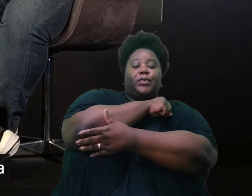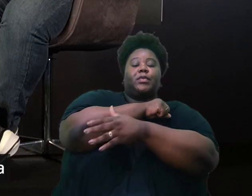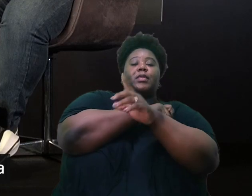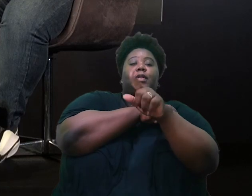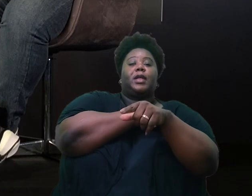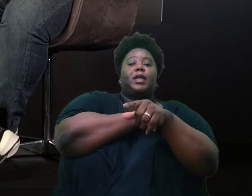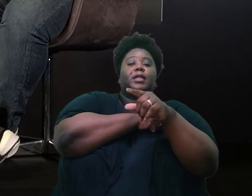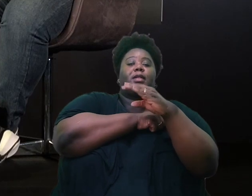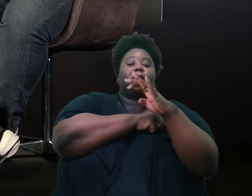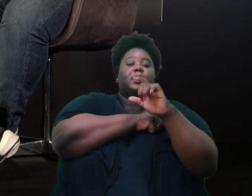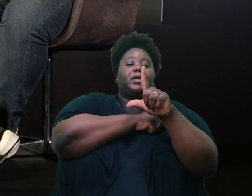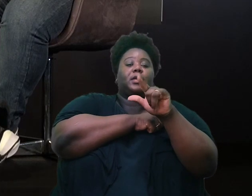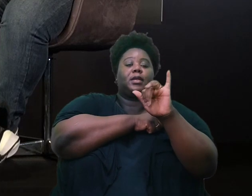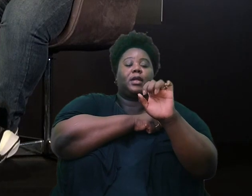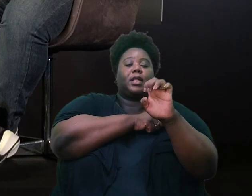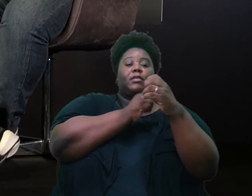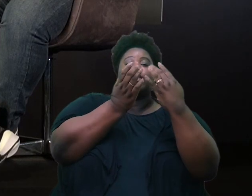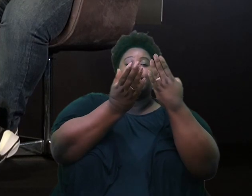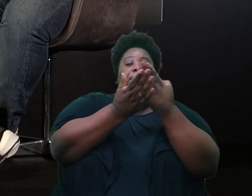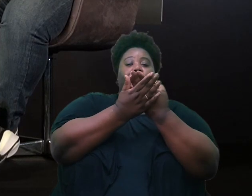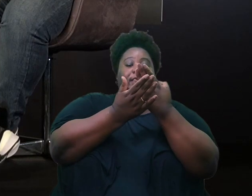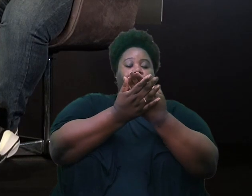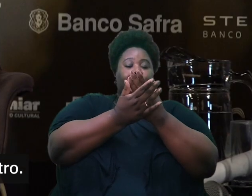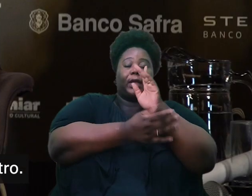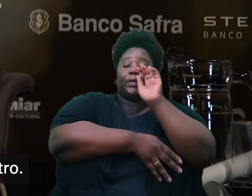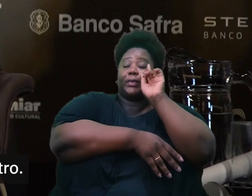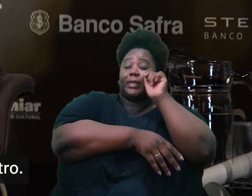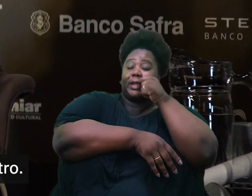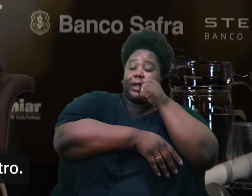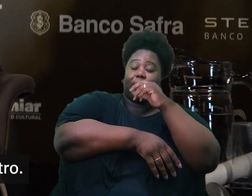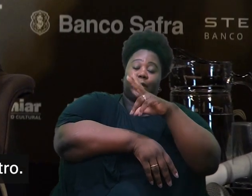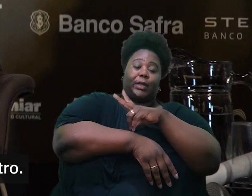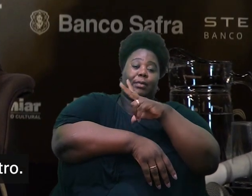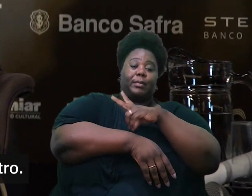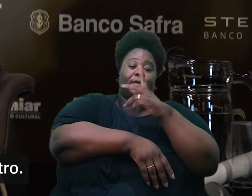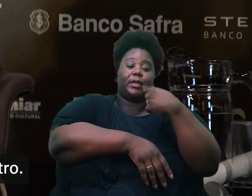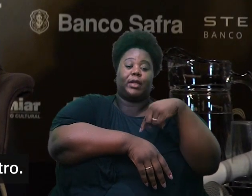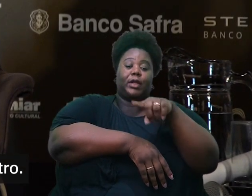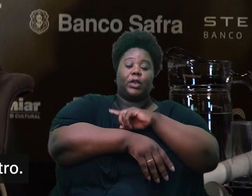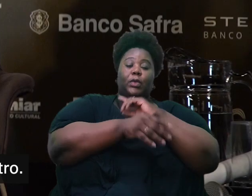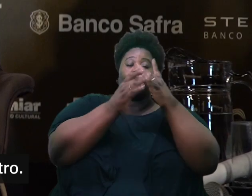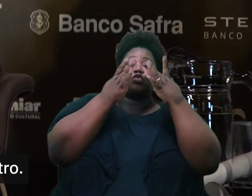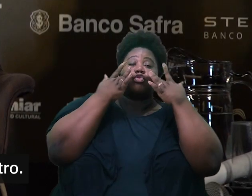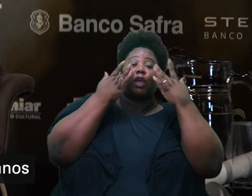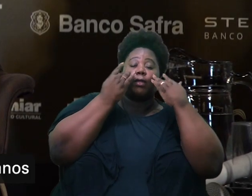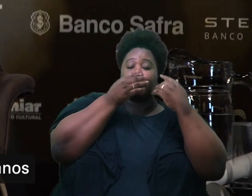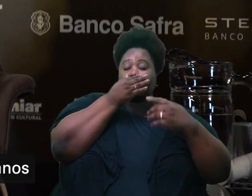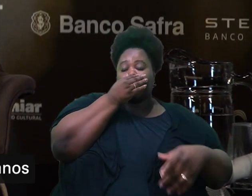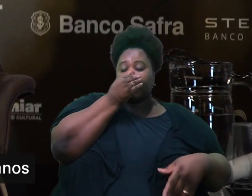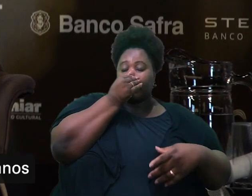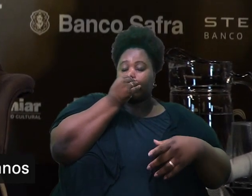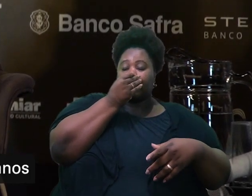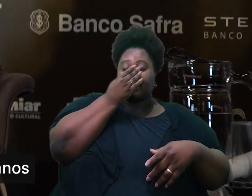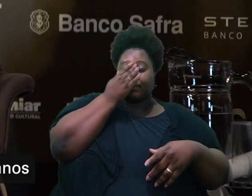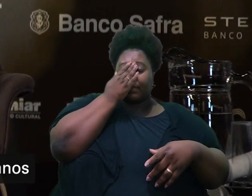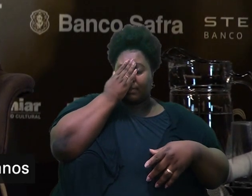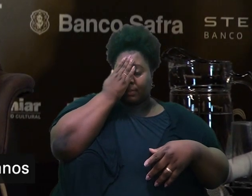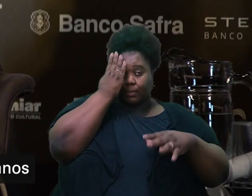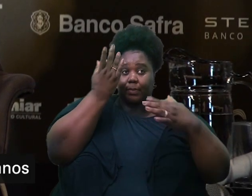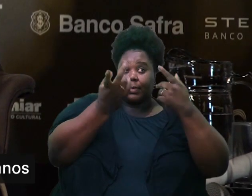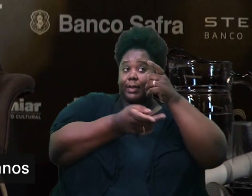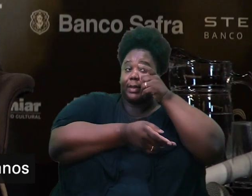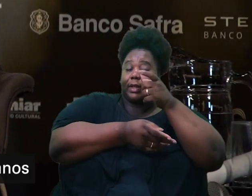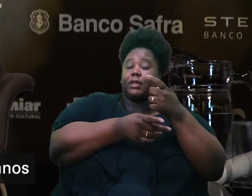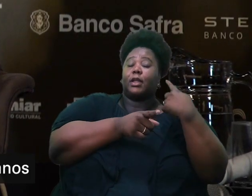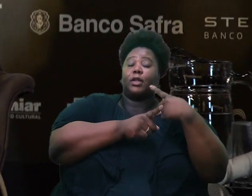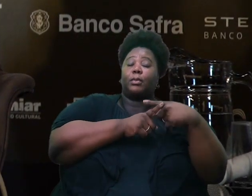teórico-metodológica para se estudar a negrura, em particular para se estudar o teatro. E é muito interessante